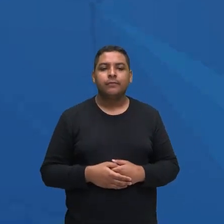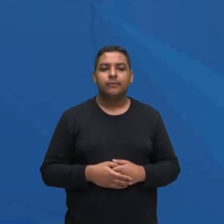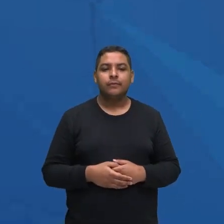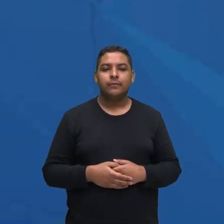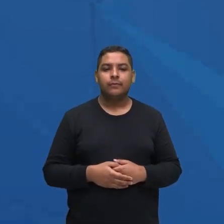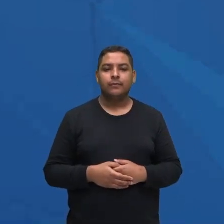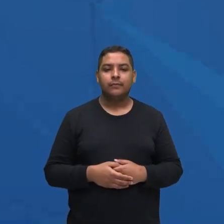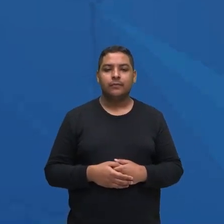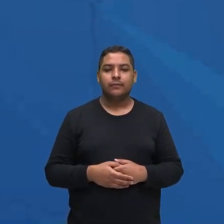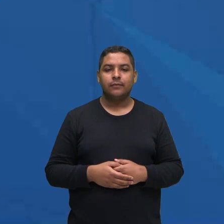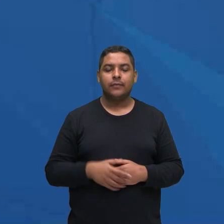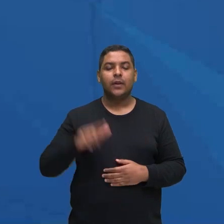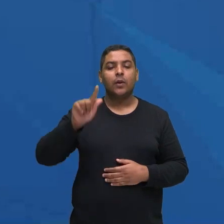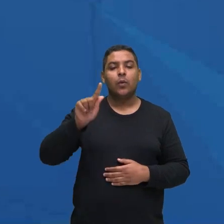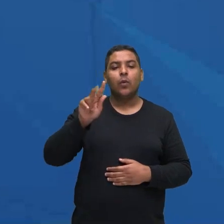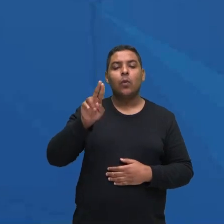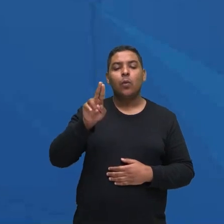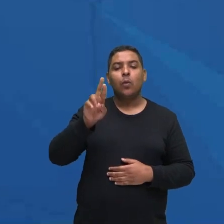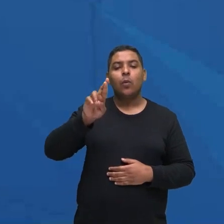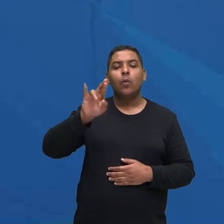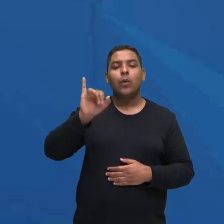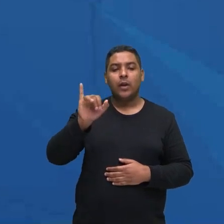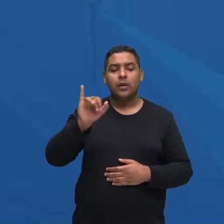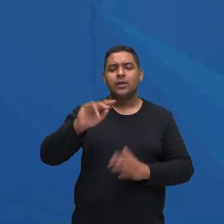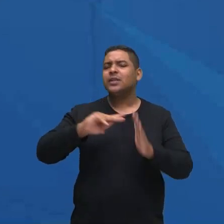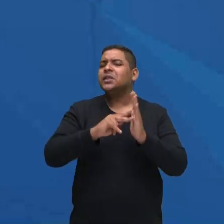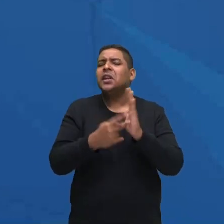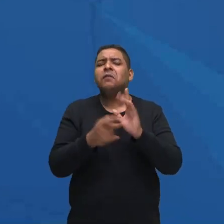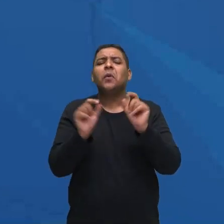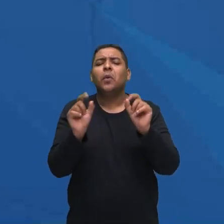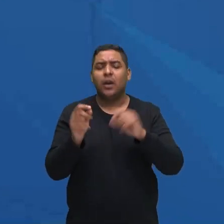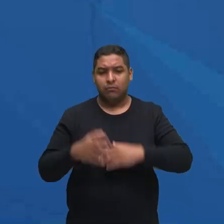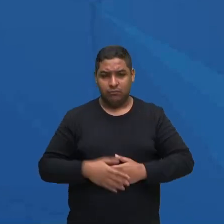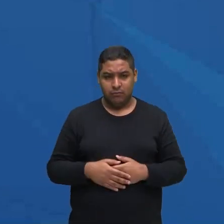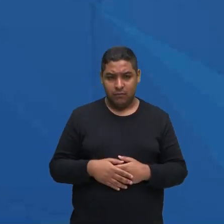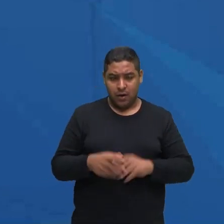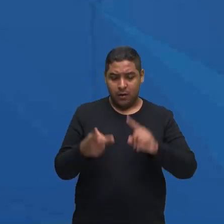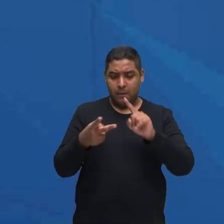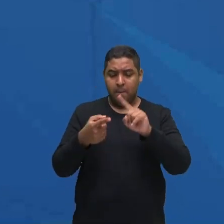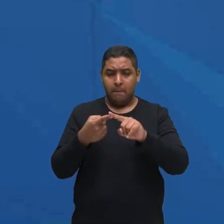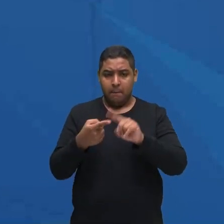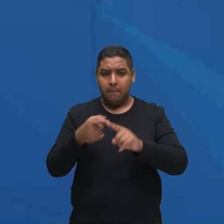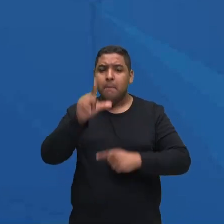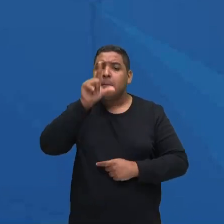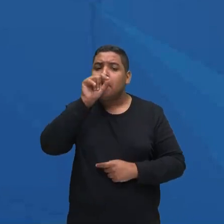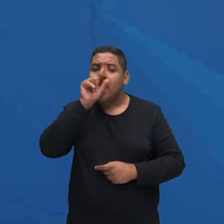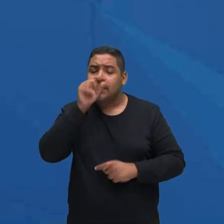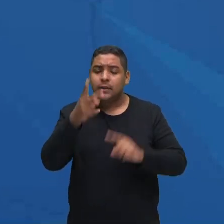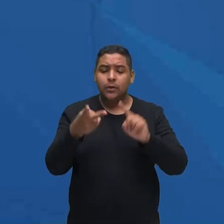quiz. Guri é o mesmo que pássaro, menino